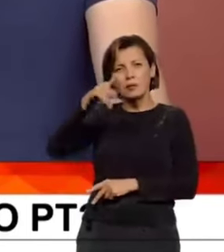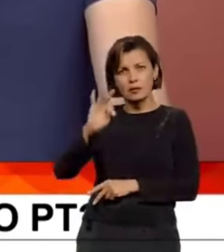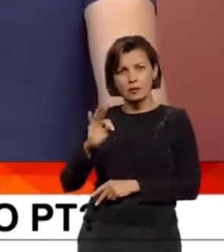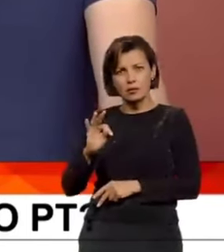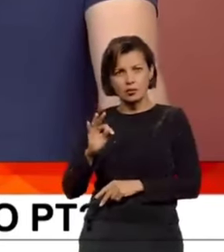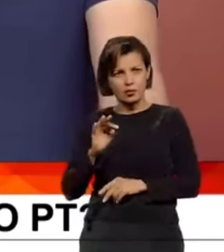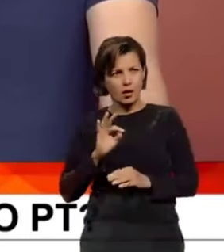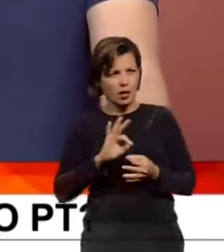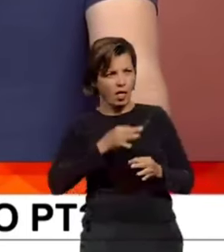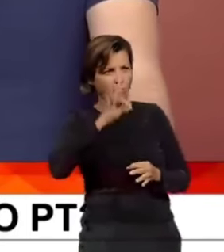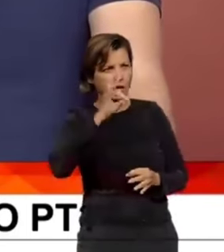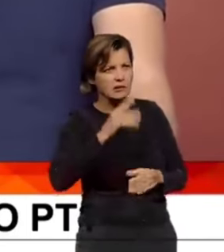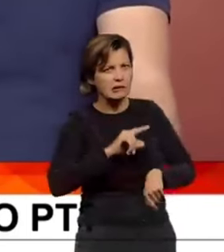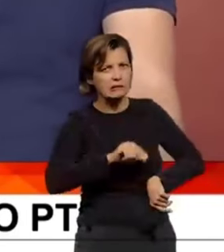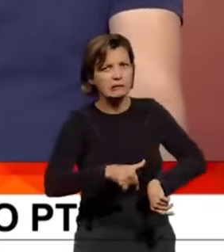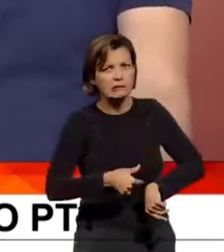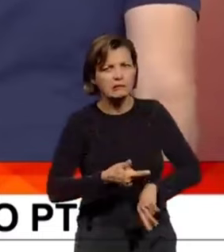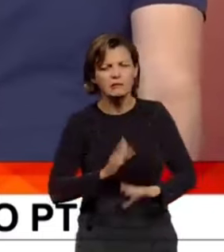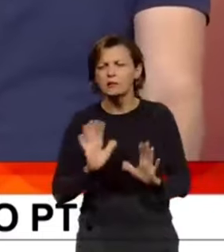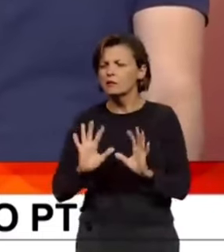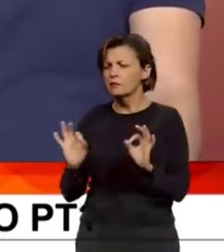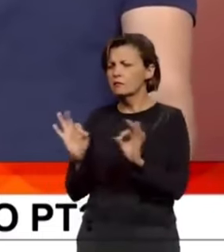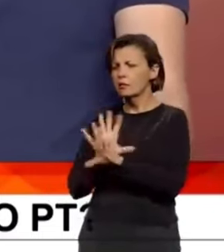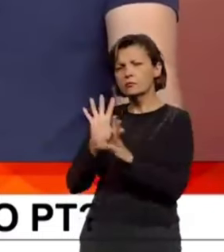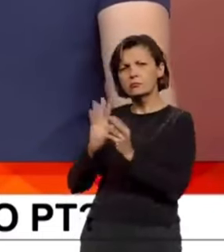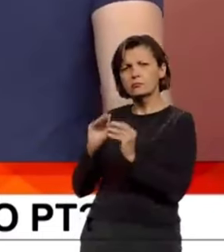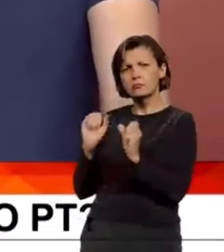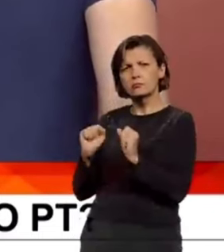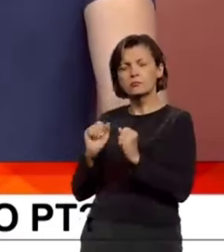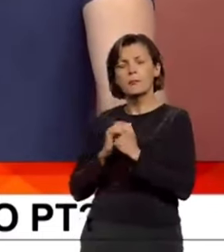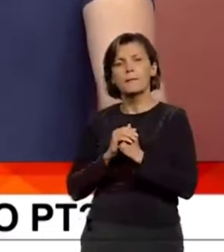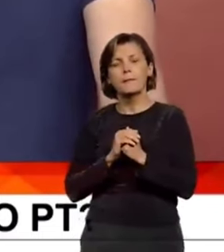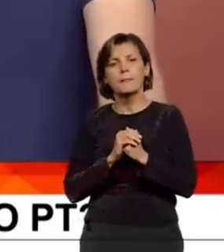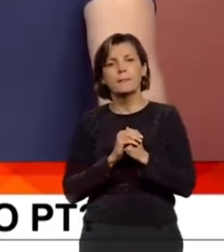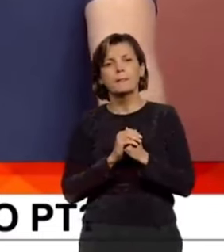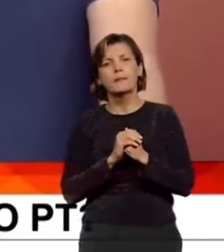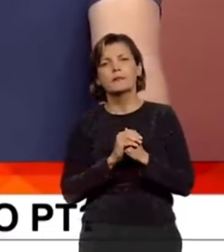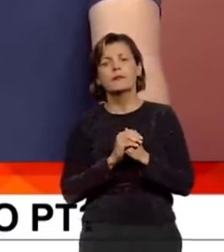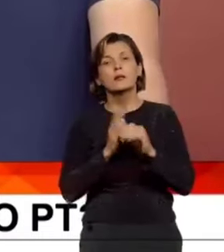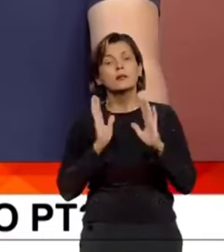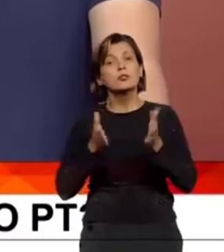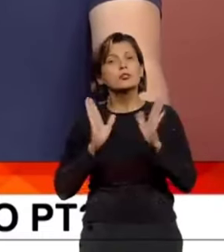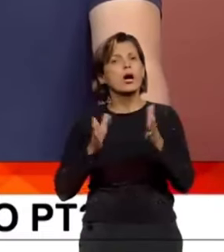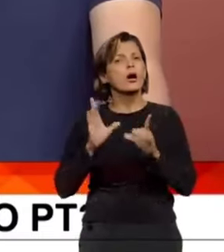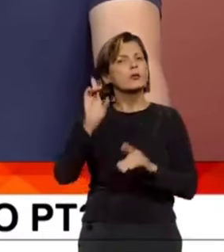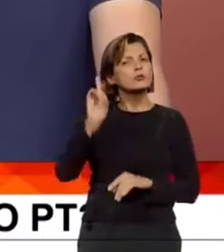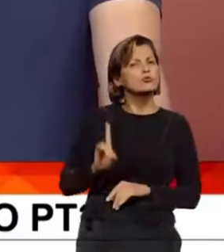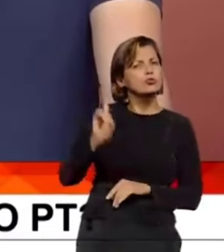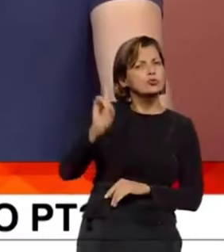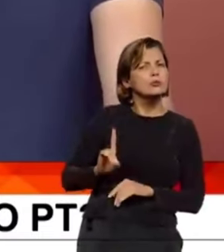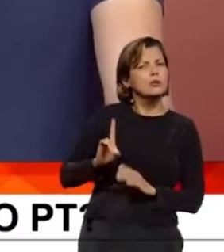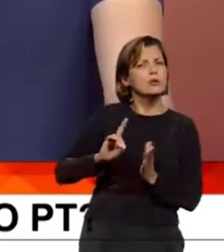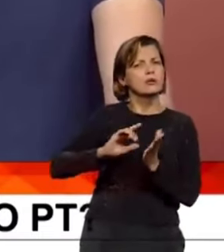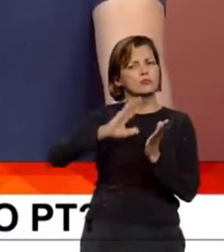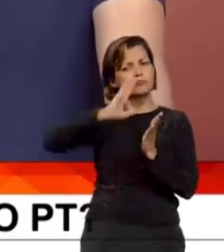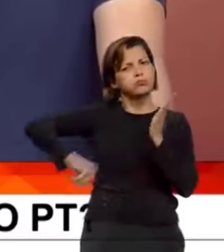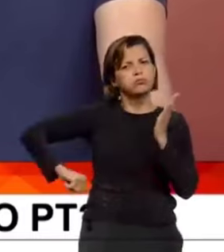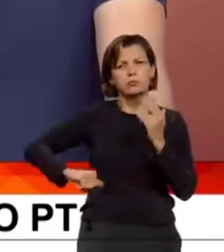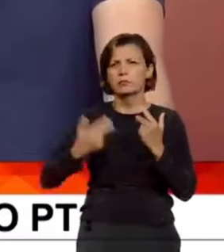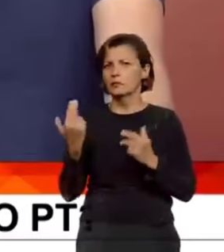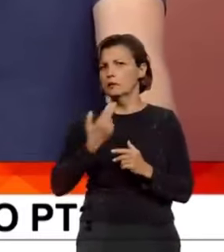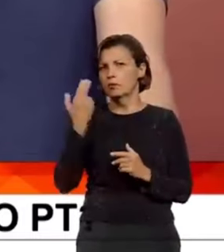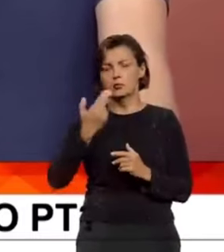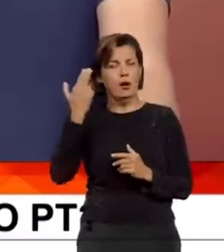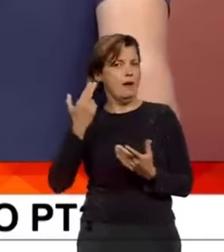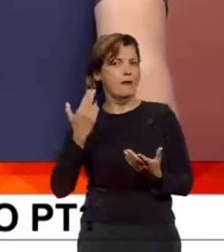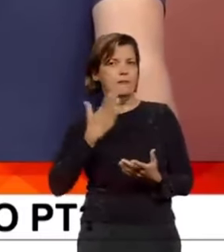passou um minuto então só isso ruim pode concluir a nem matéria de direito é impossível tirar minha